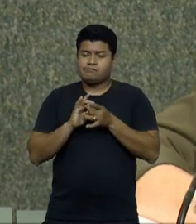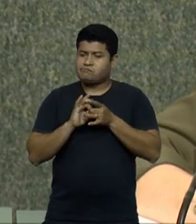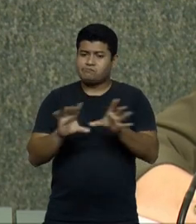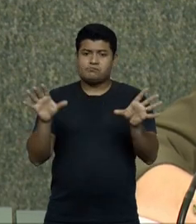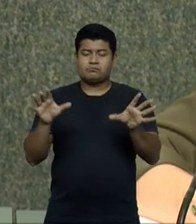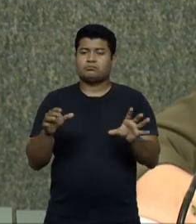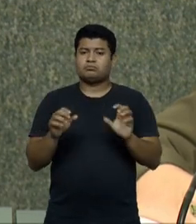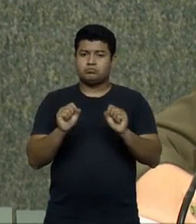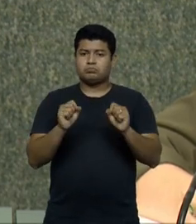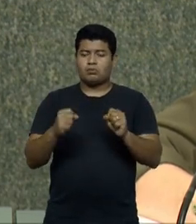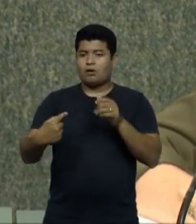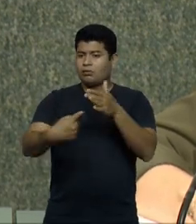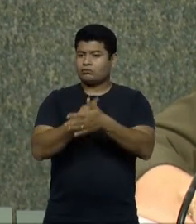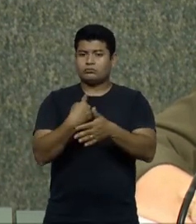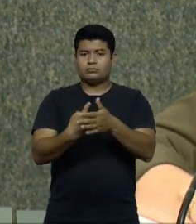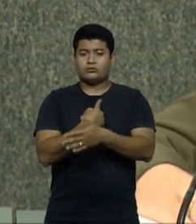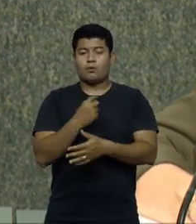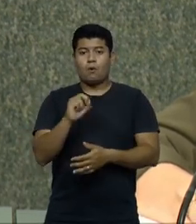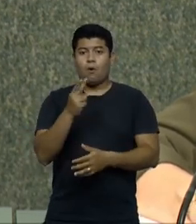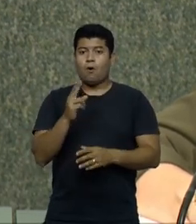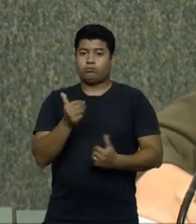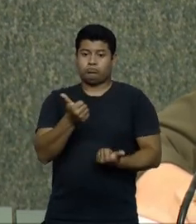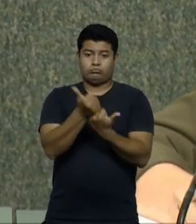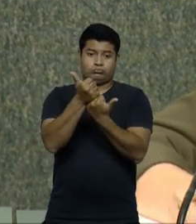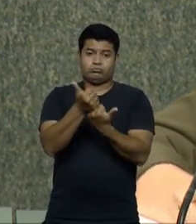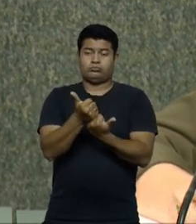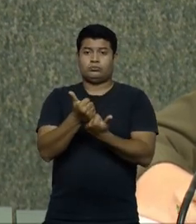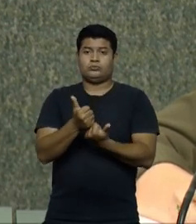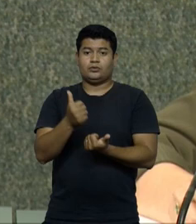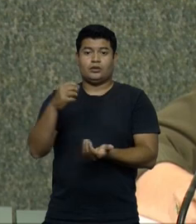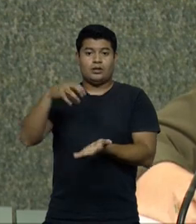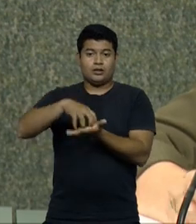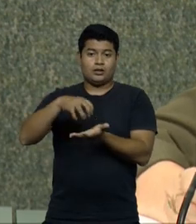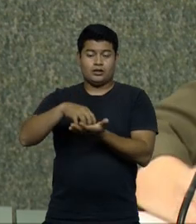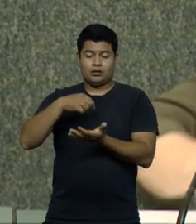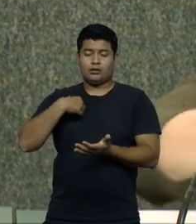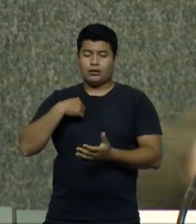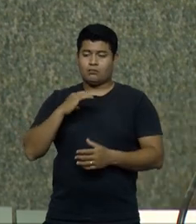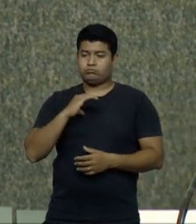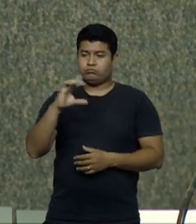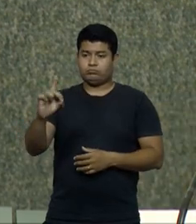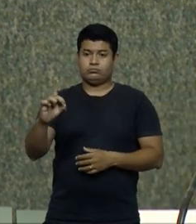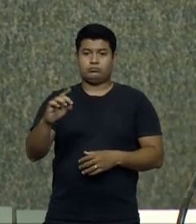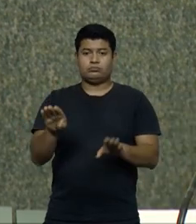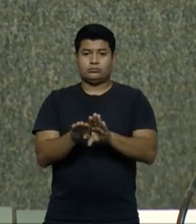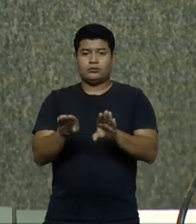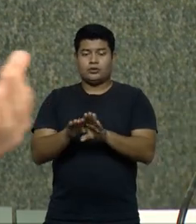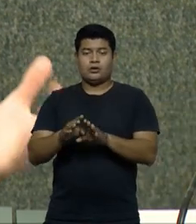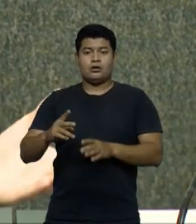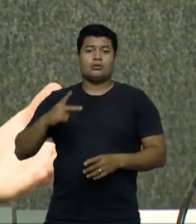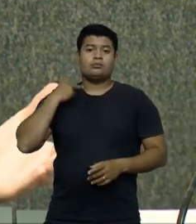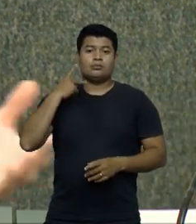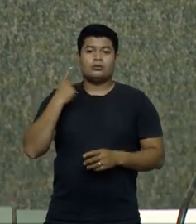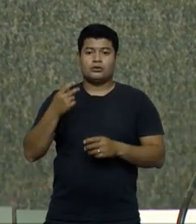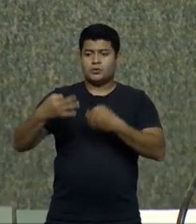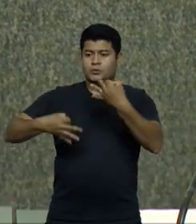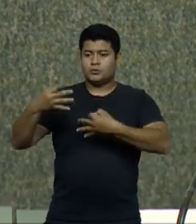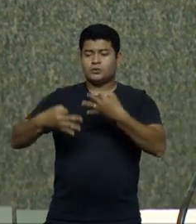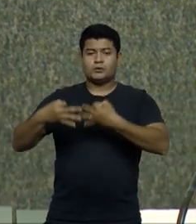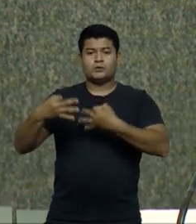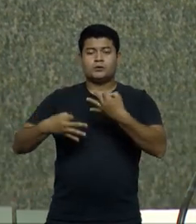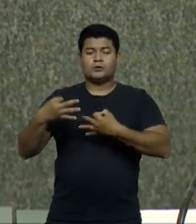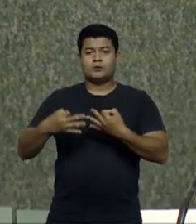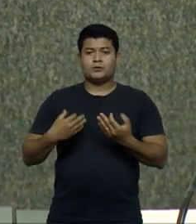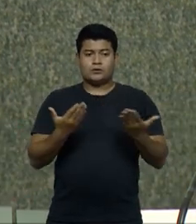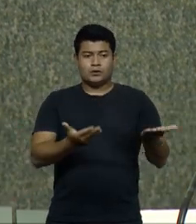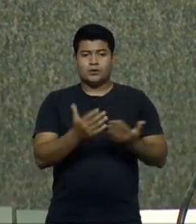Não só o centro de apoio da infância juventude que eu coordeno mas também as demais promotores de Justiça A promotoria